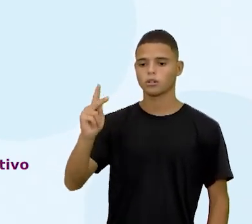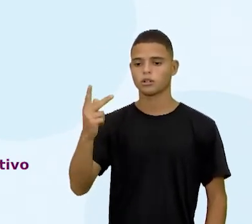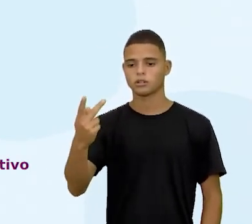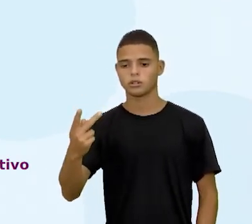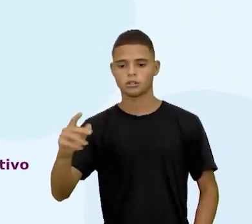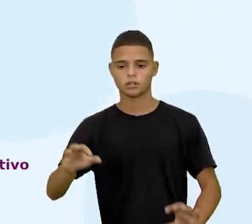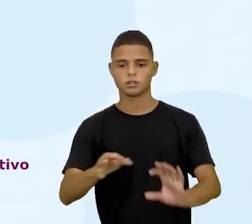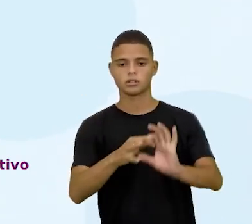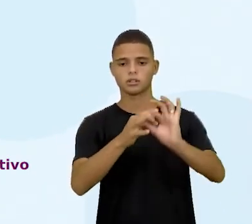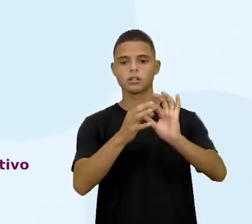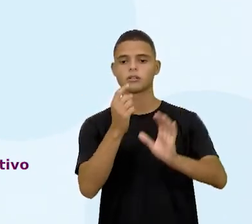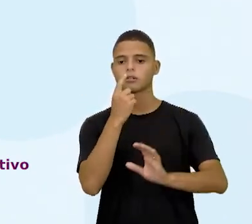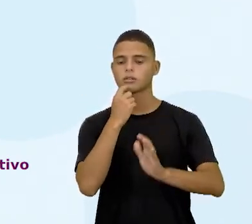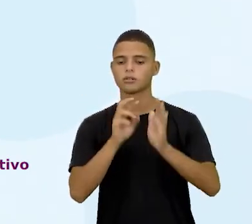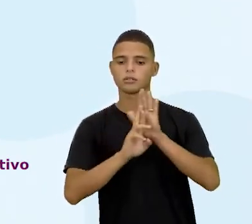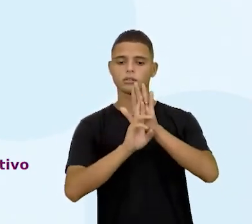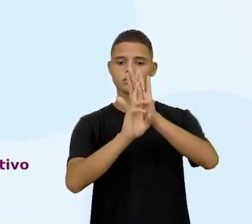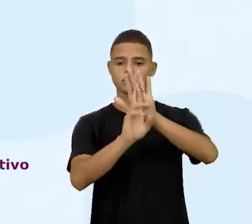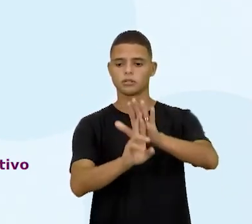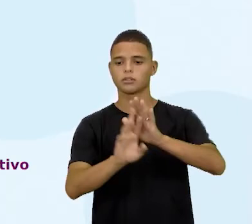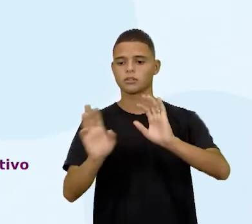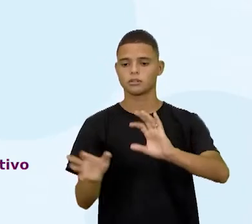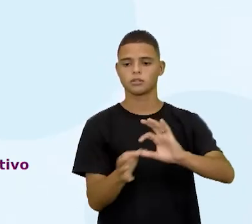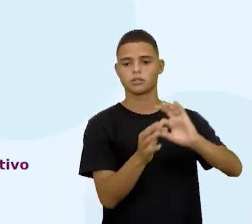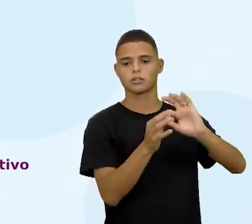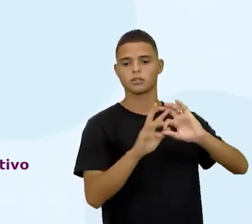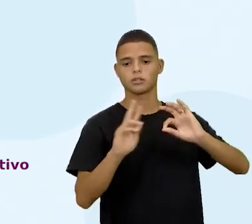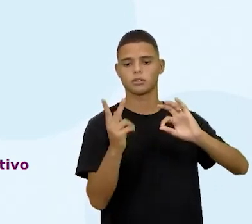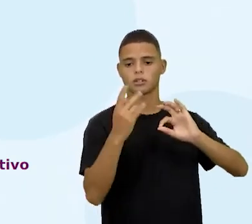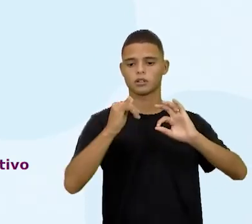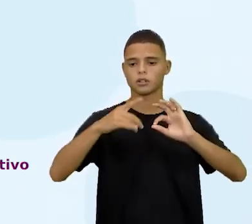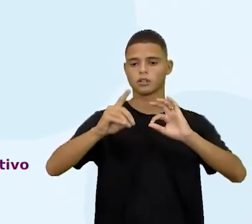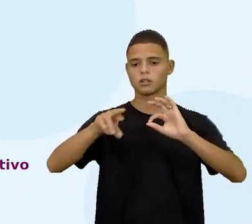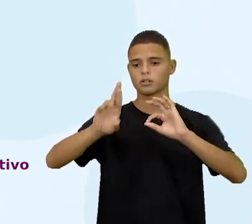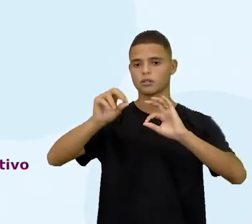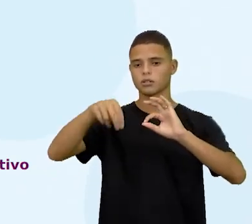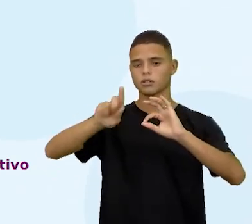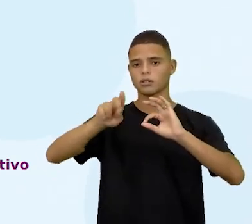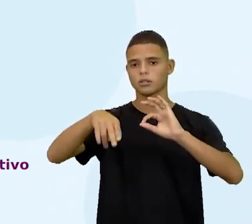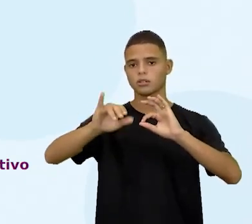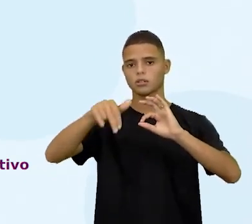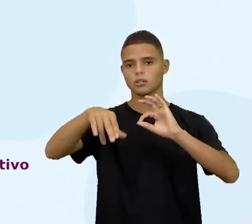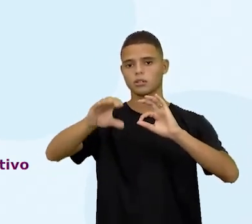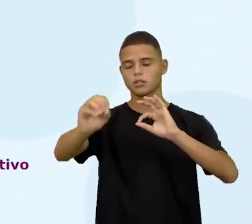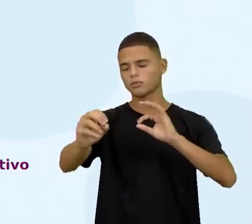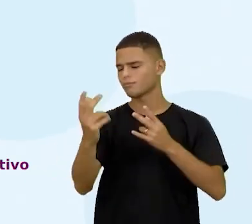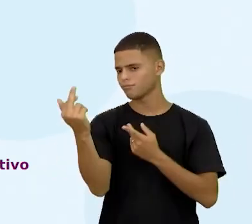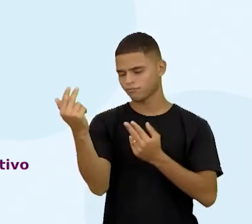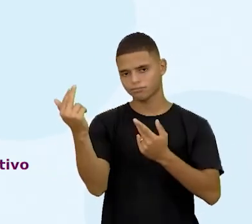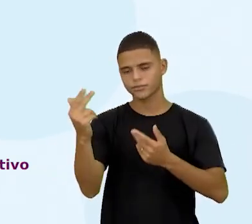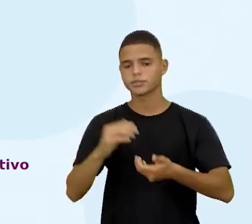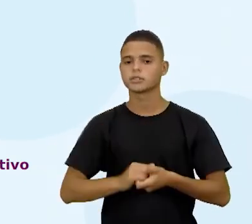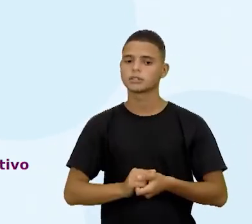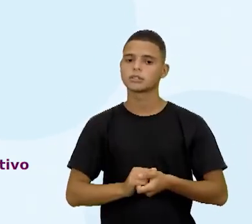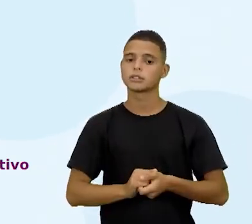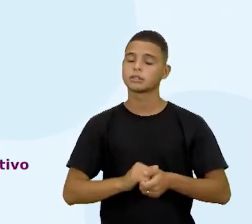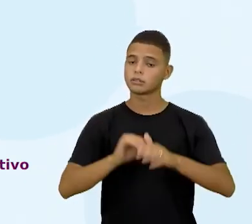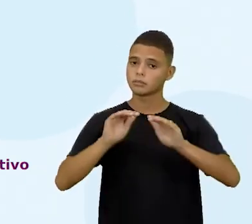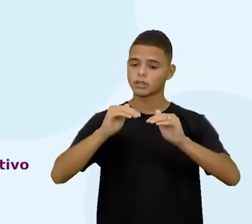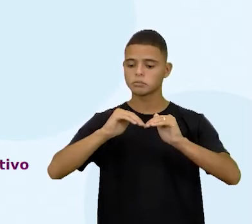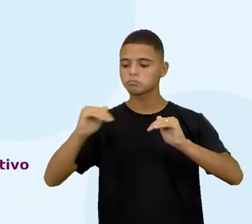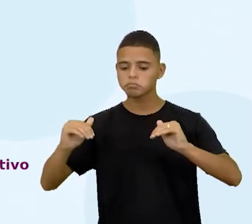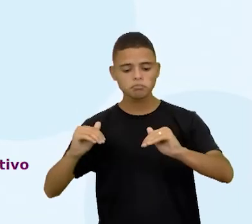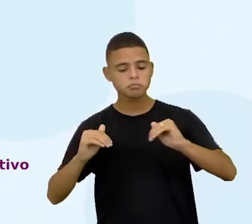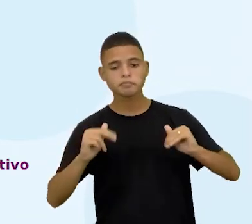aí, o vermelhinho representa a ligação de hidrogênio. É o mesmo esquema daquela imagem que a gente tinha anterior, mas quebradinho. Então,